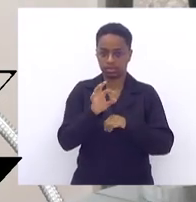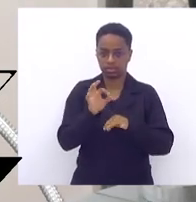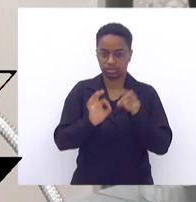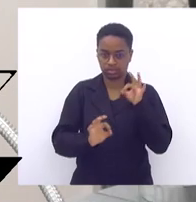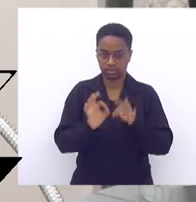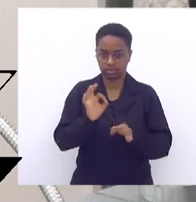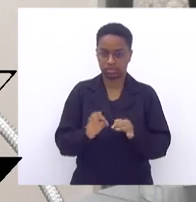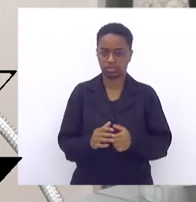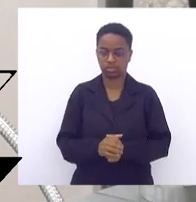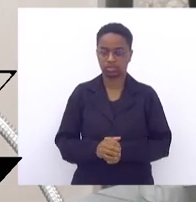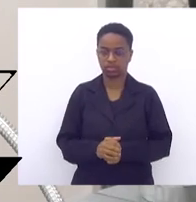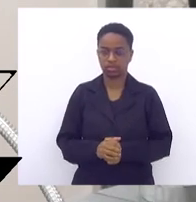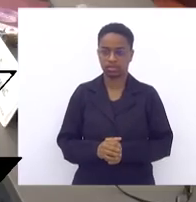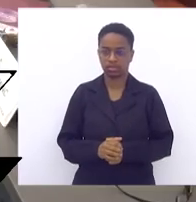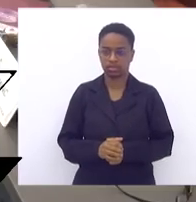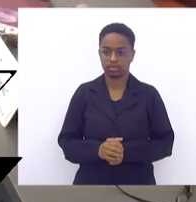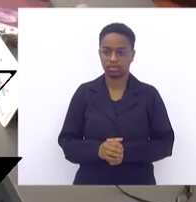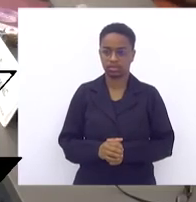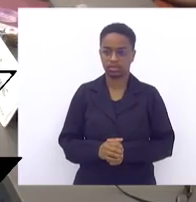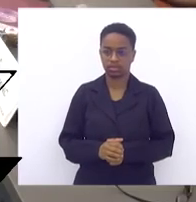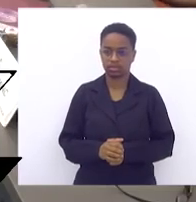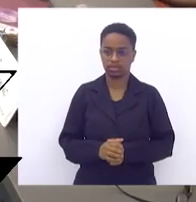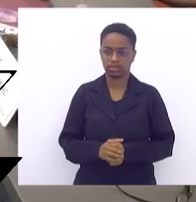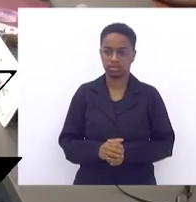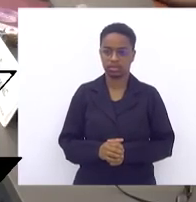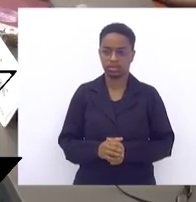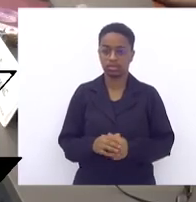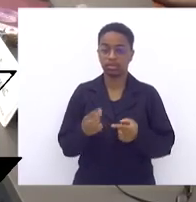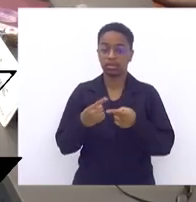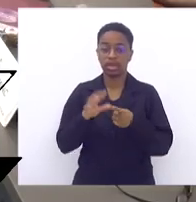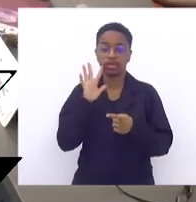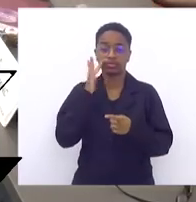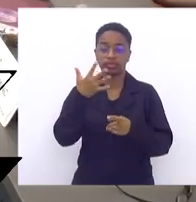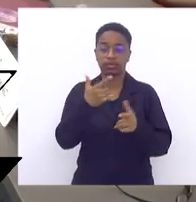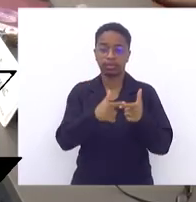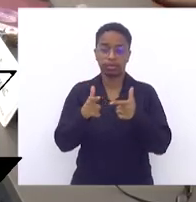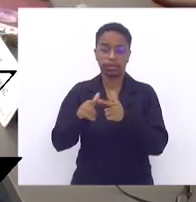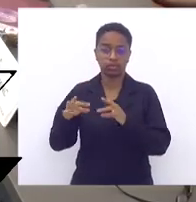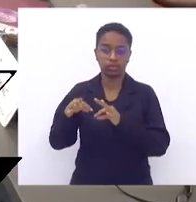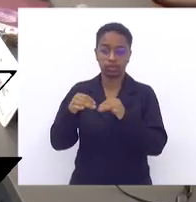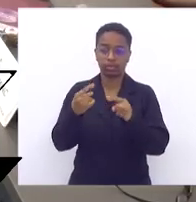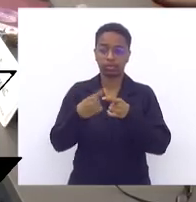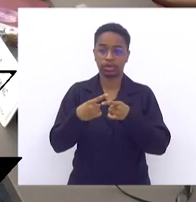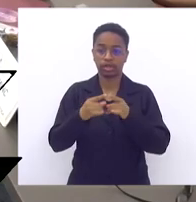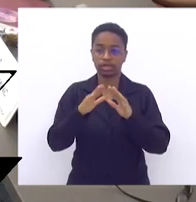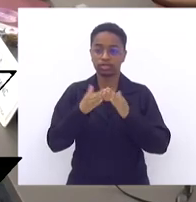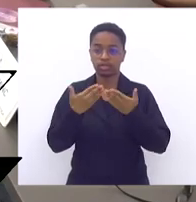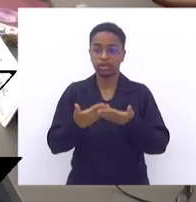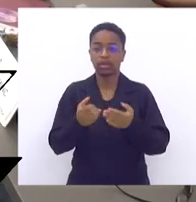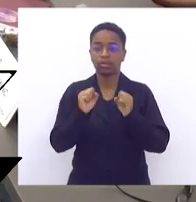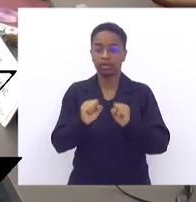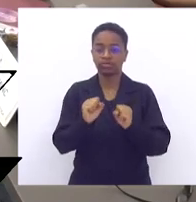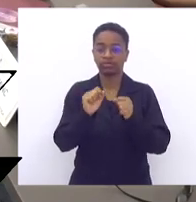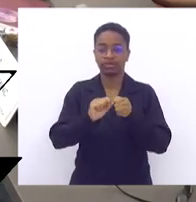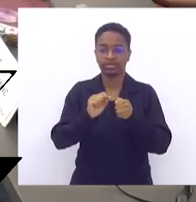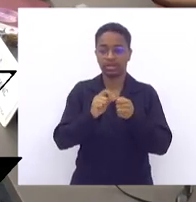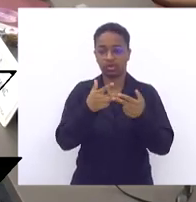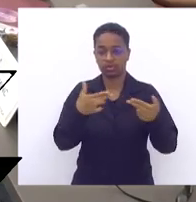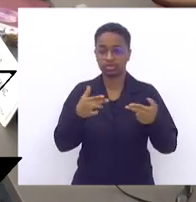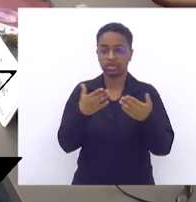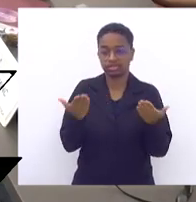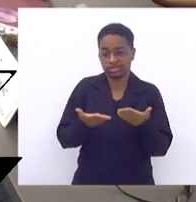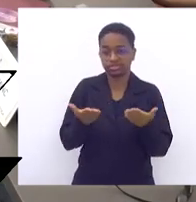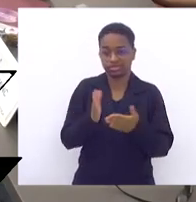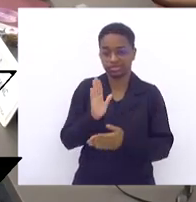discussão. Devia ser juridicidade com louvor. Está resolvido todos os problemas do mundo. As escolas vão poder fazer o que já fazem.